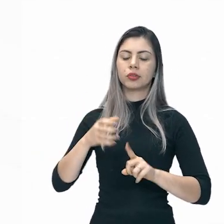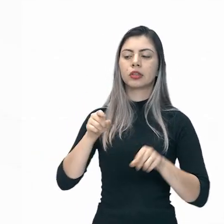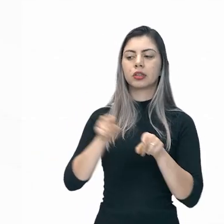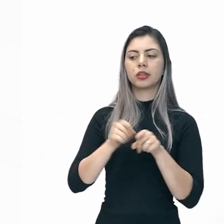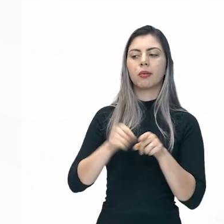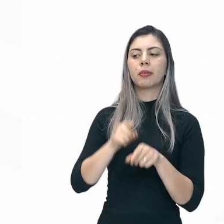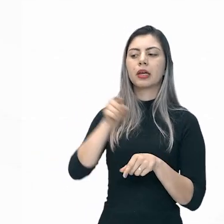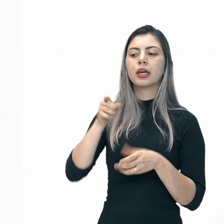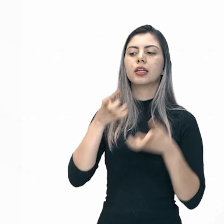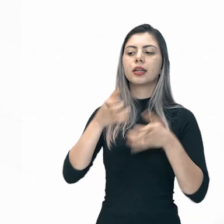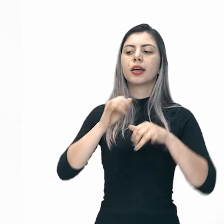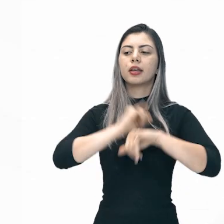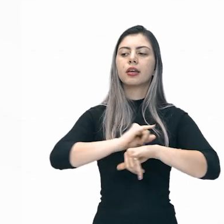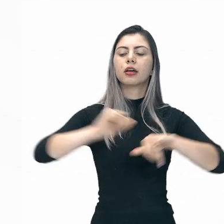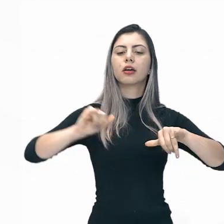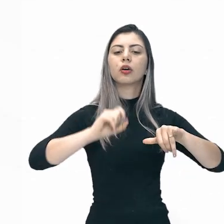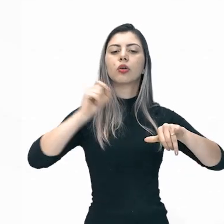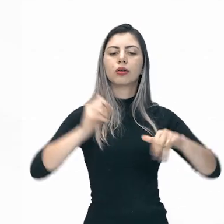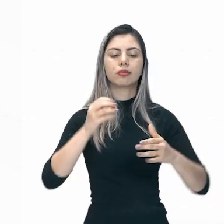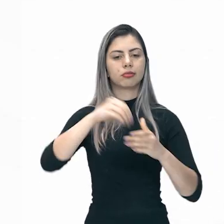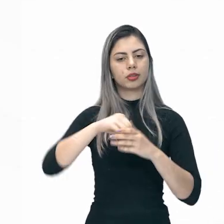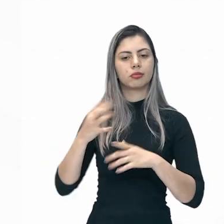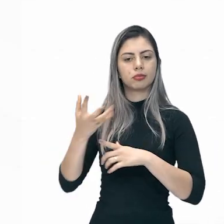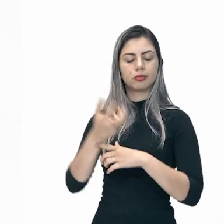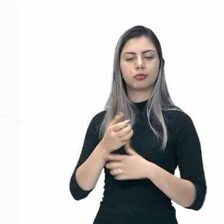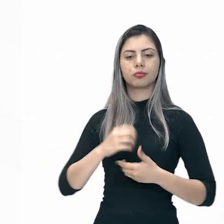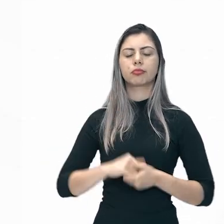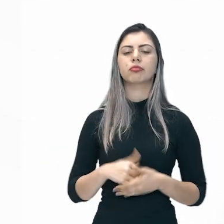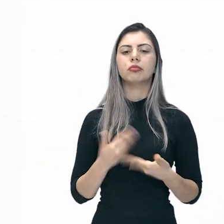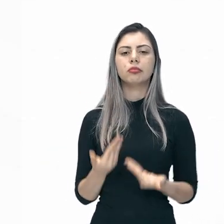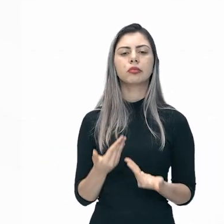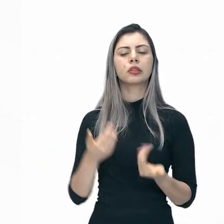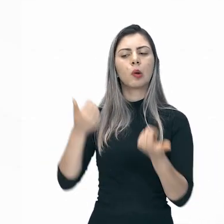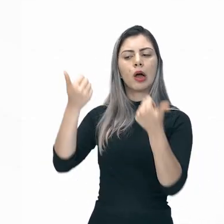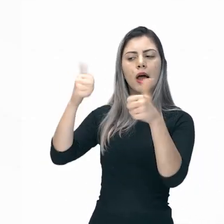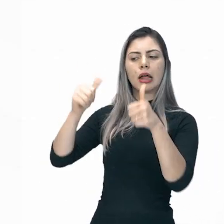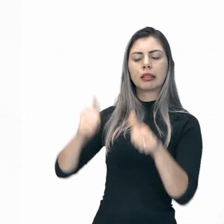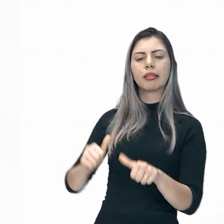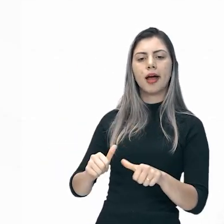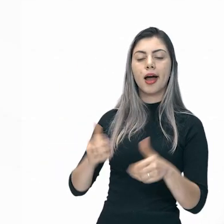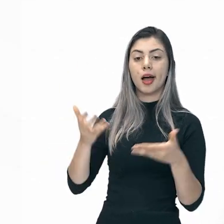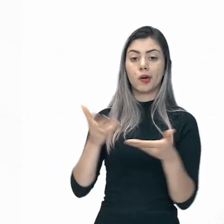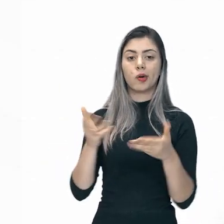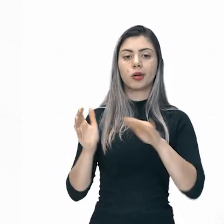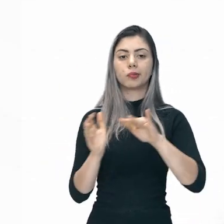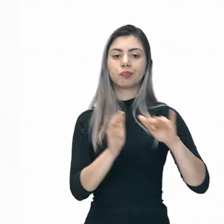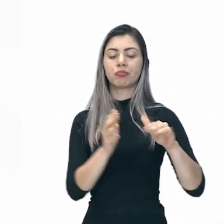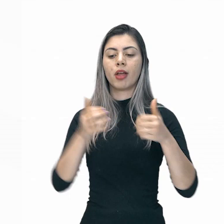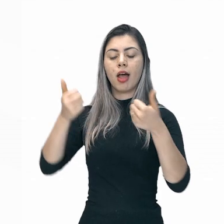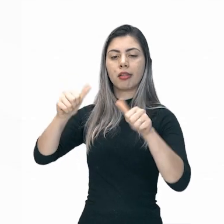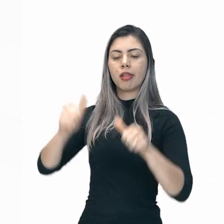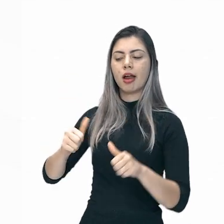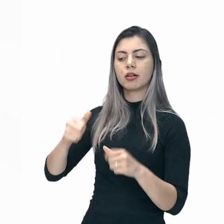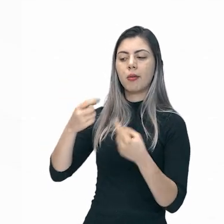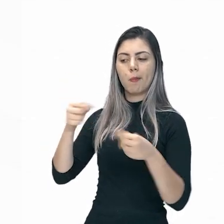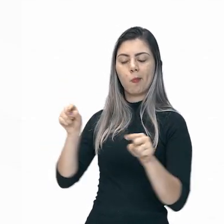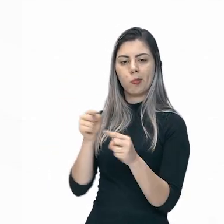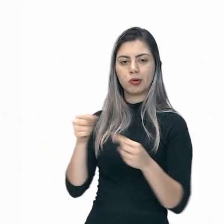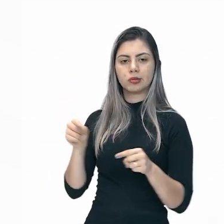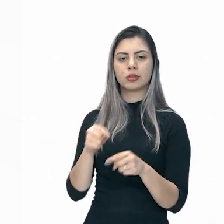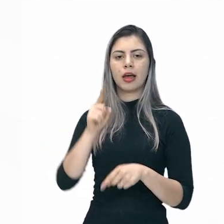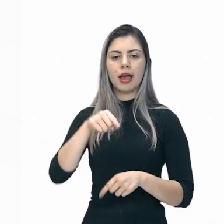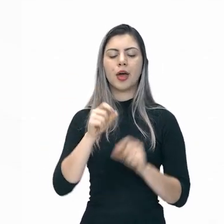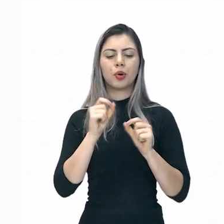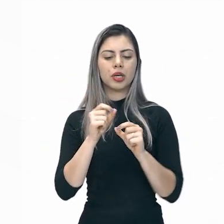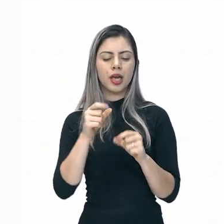podem estar incorporadas na arte. O que é análise de letra em música? Vamos ver? Investigação das letras